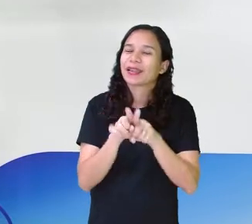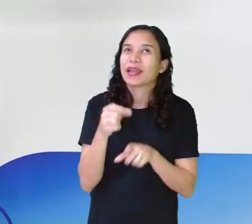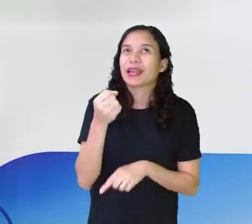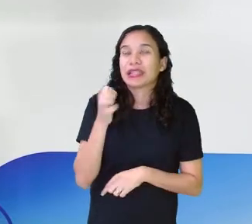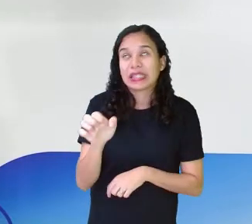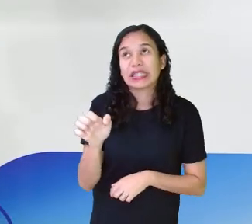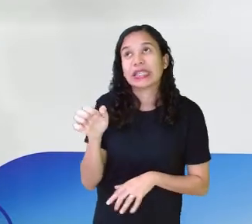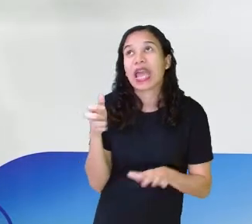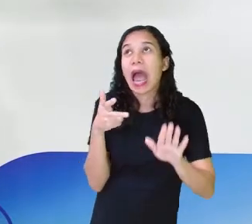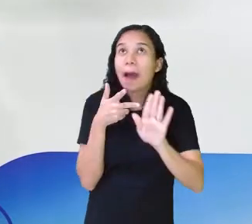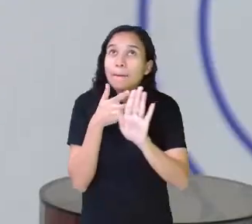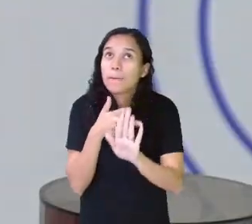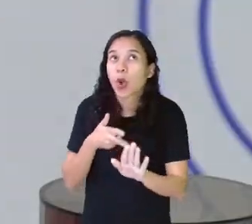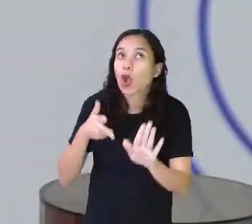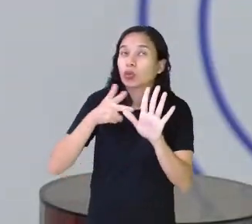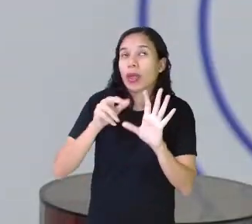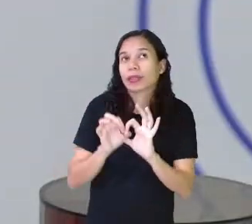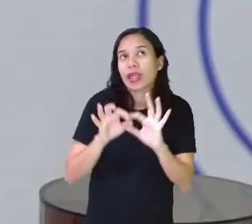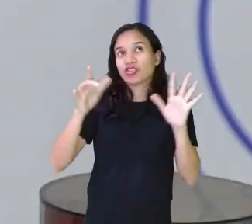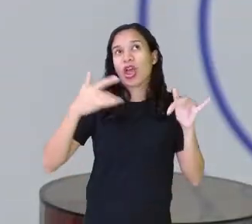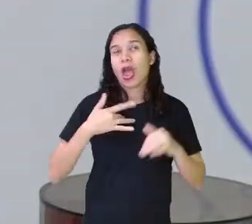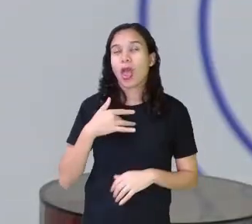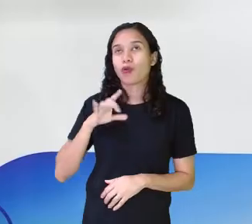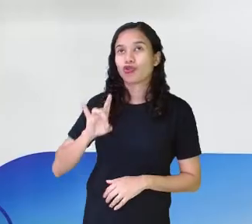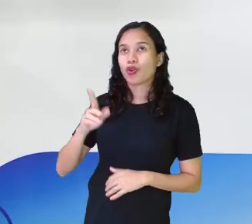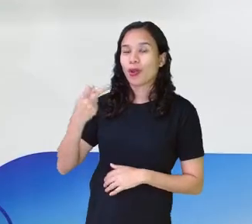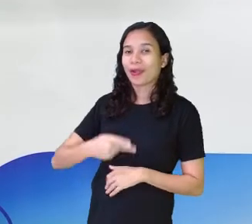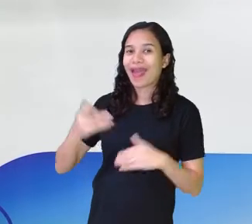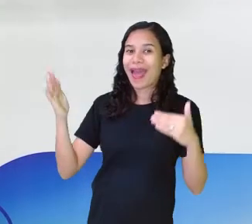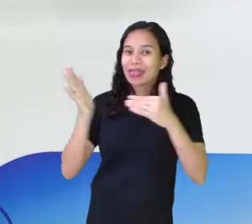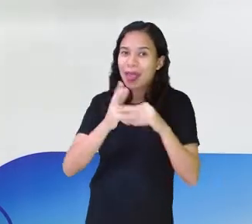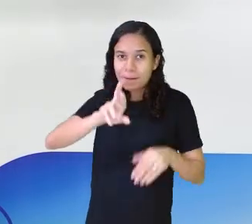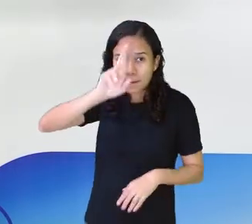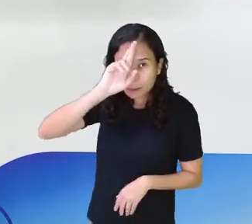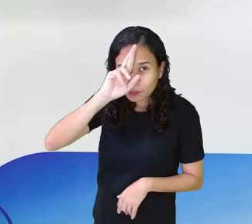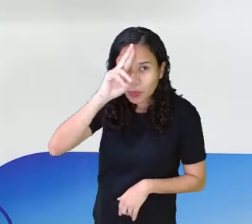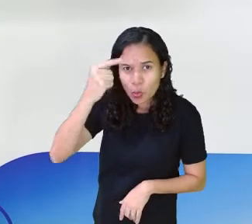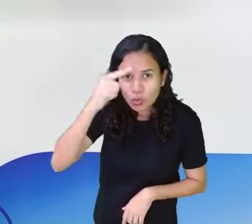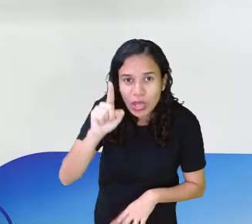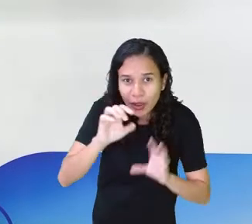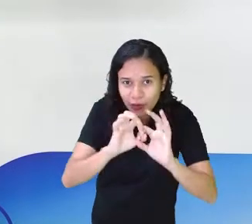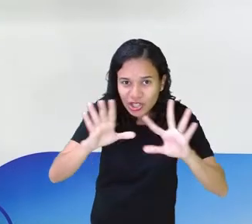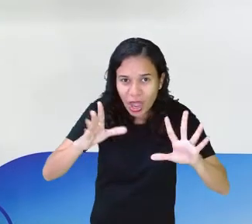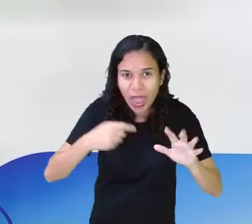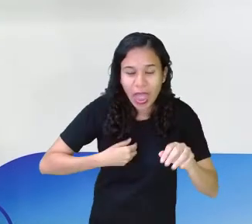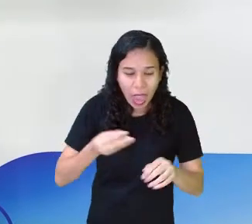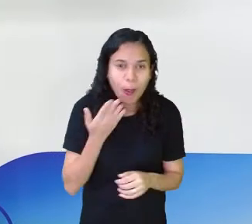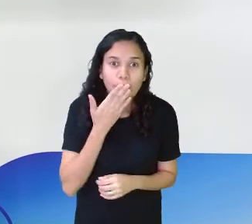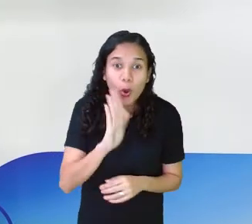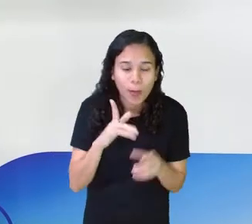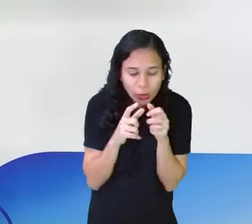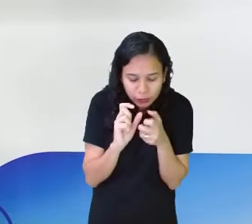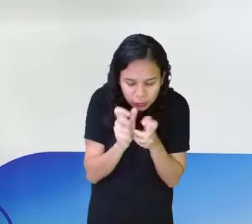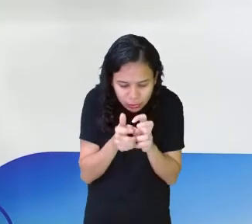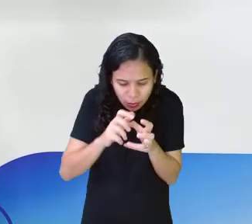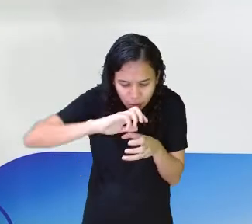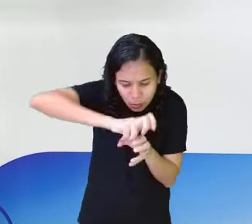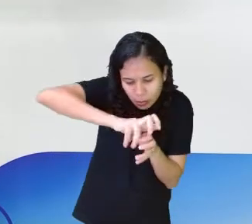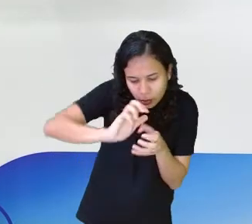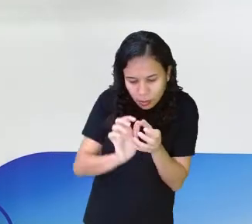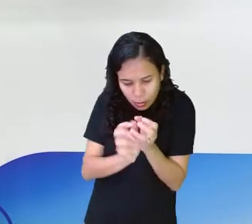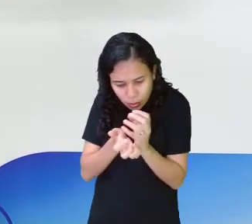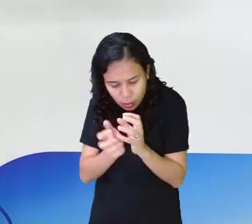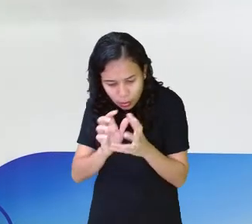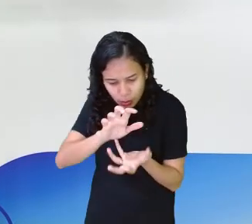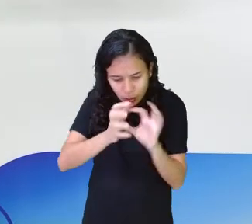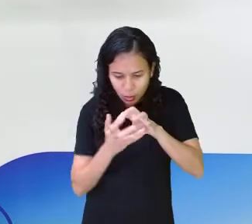a produção deixar eu ficar até meio-dia. Se eles deixarem, eu prometo que eu vou ficar aqui tentando fazer.